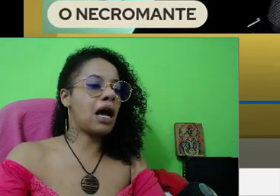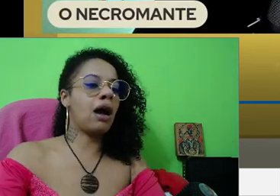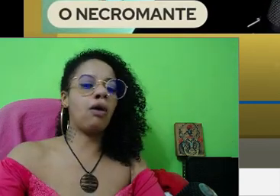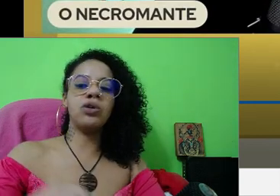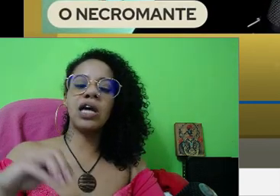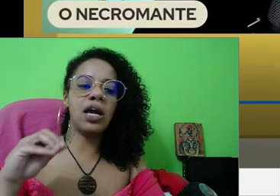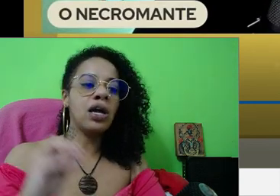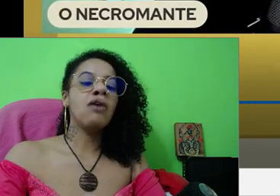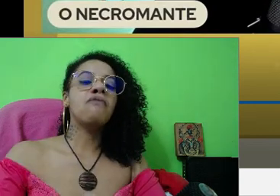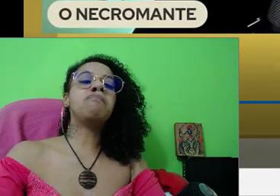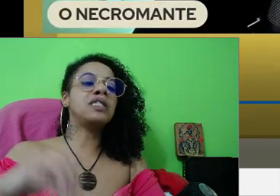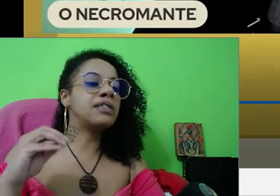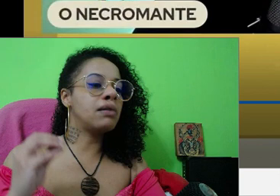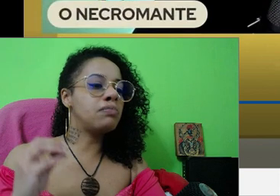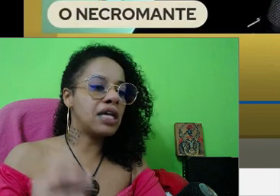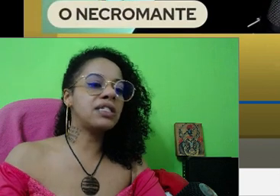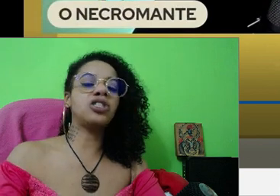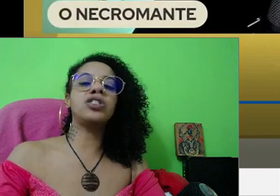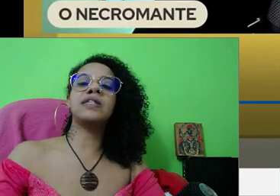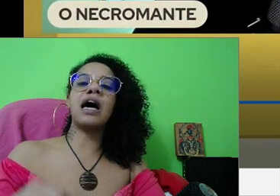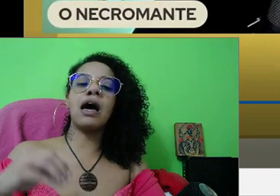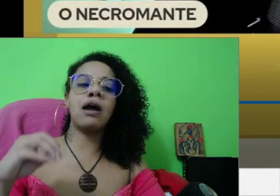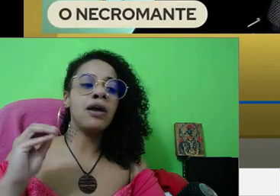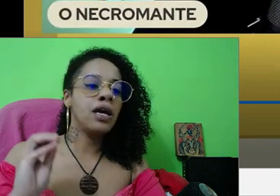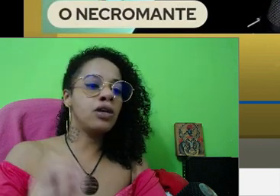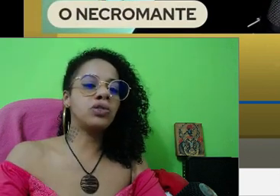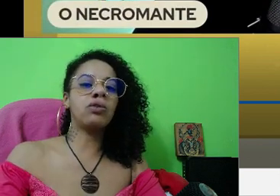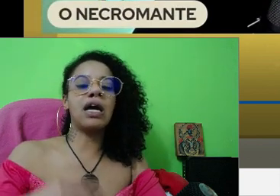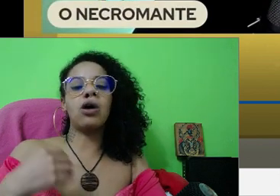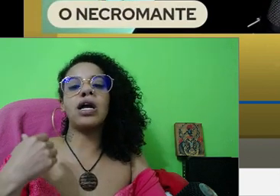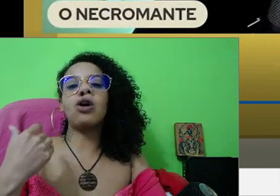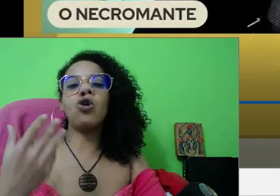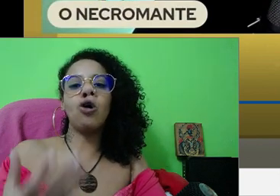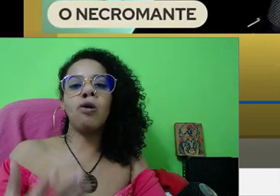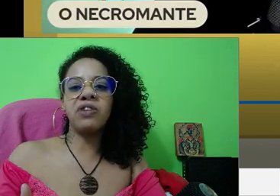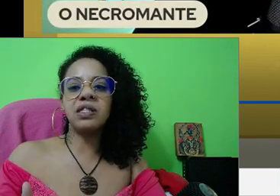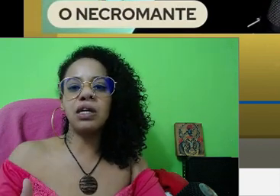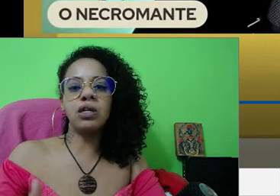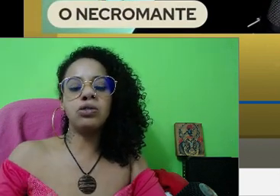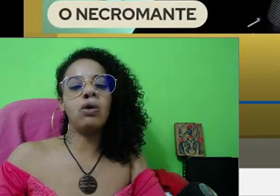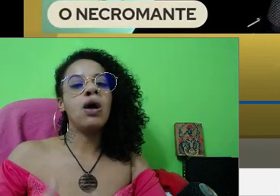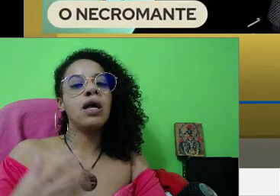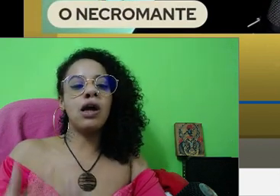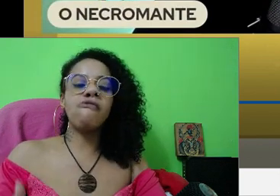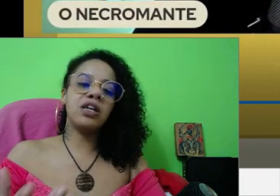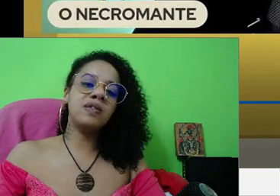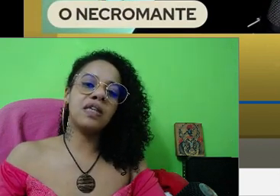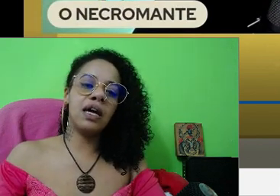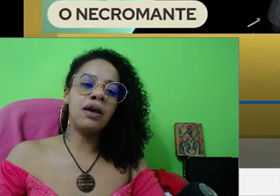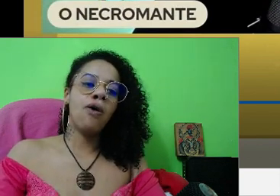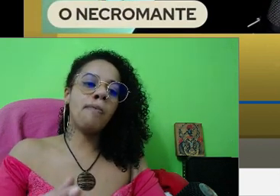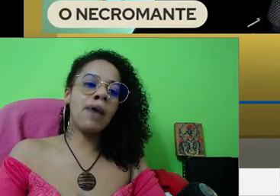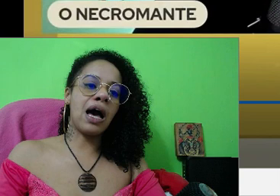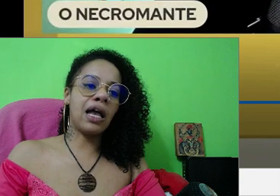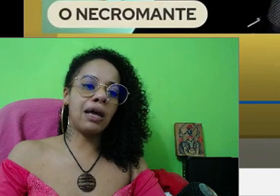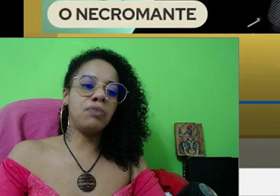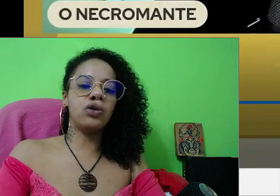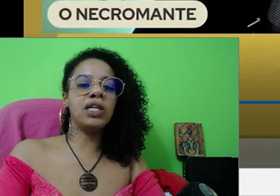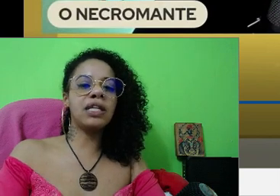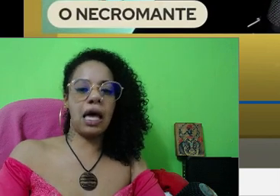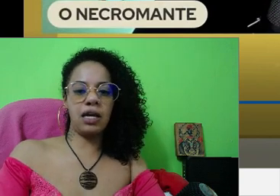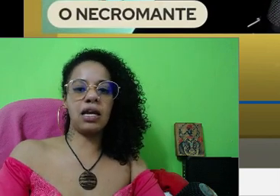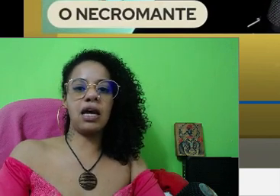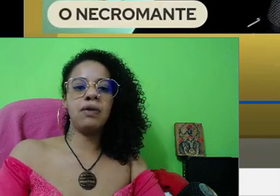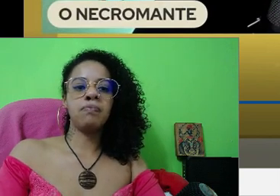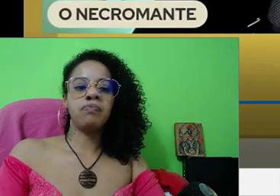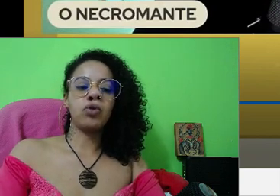e tal e querem precisamos reestatizar e não sei o que agora como fazer isso não vai ser uma aula